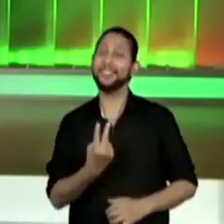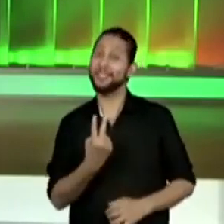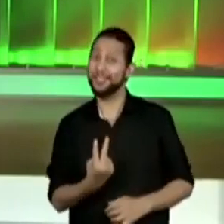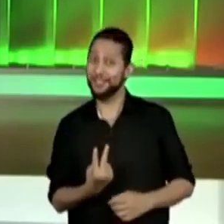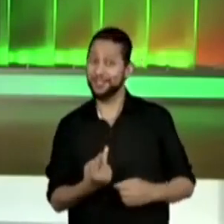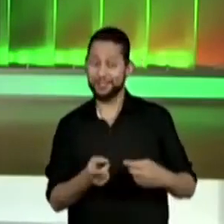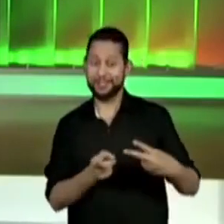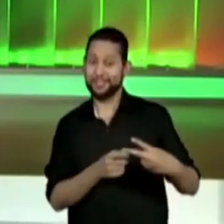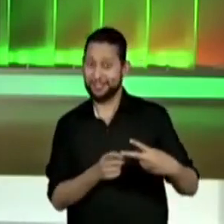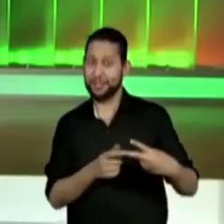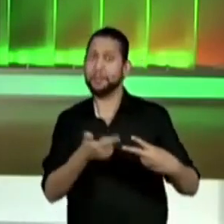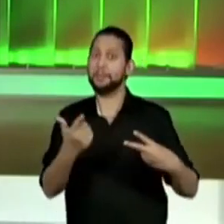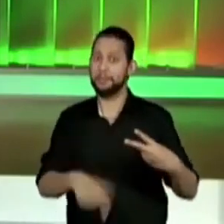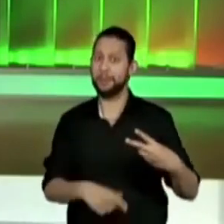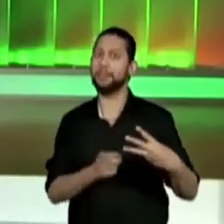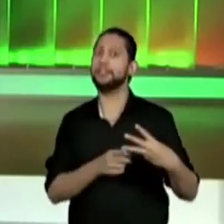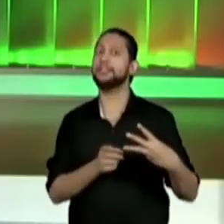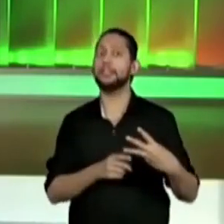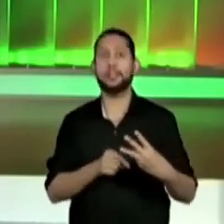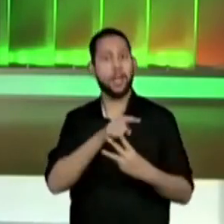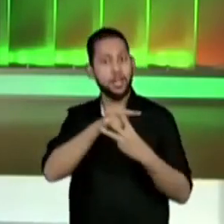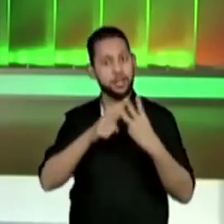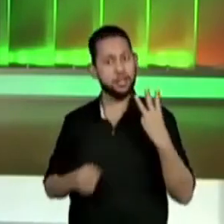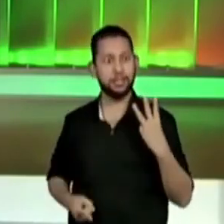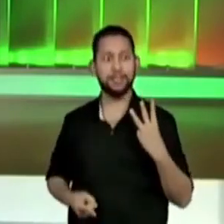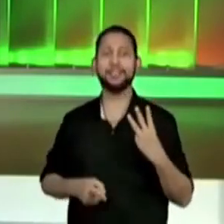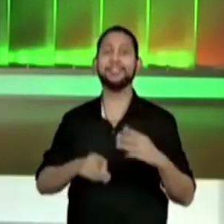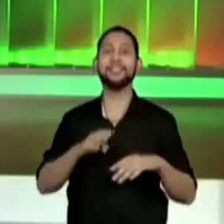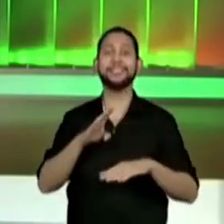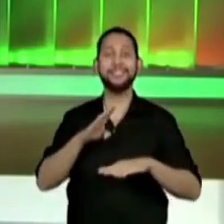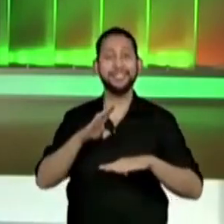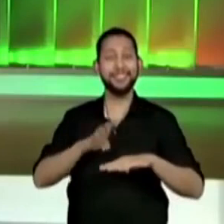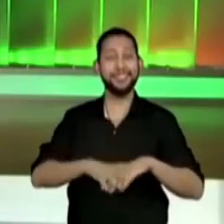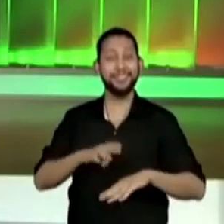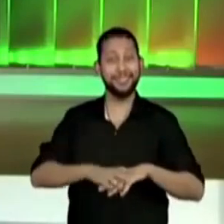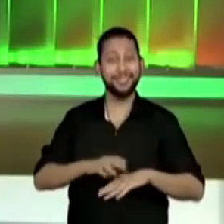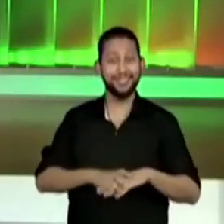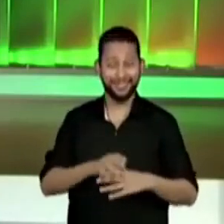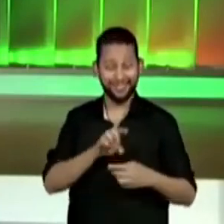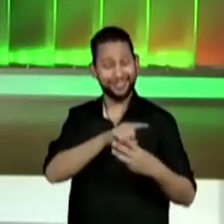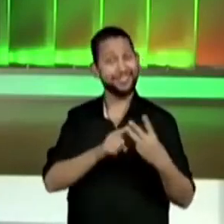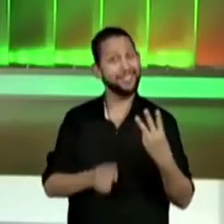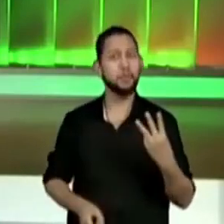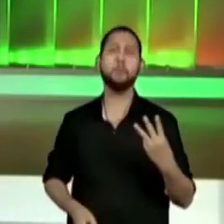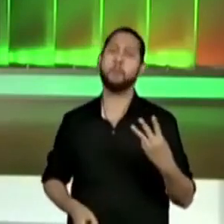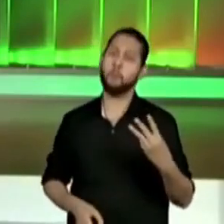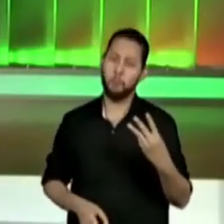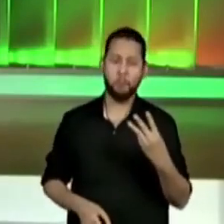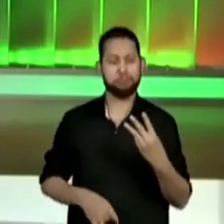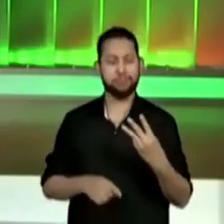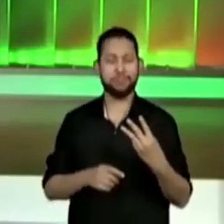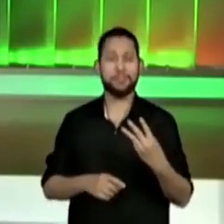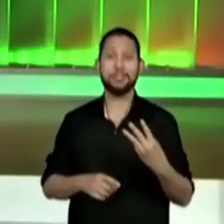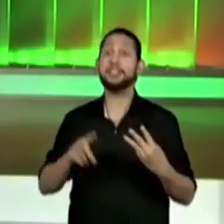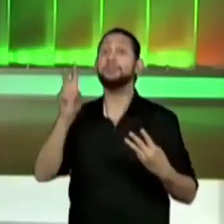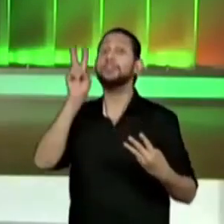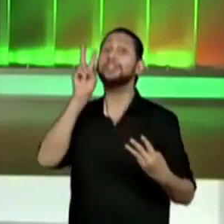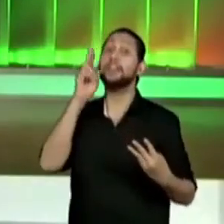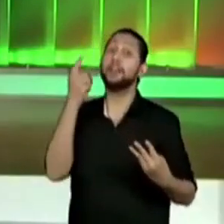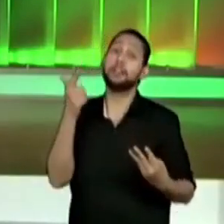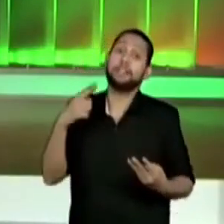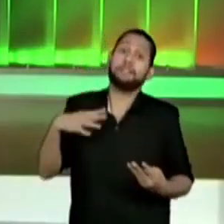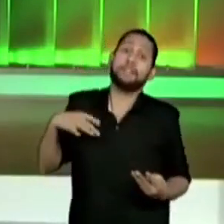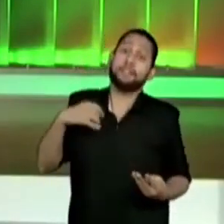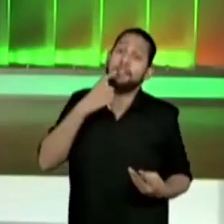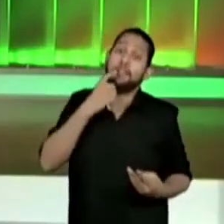mais três mas poxa professora Aline três aulas de matemática três aulas de matemática pessoal não tivemos aulas na segunda-feira por